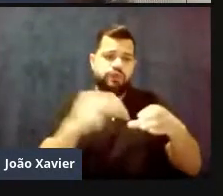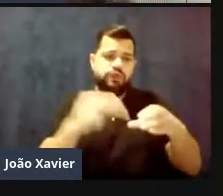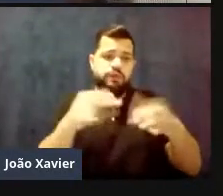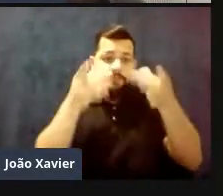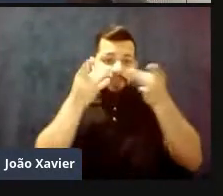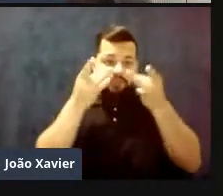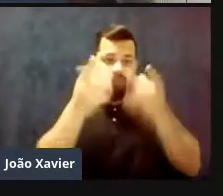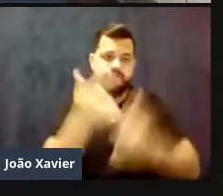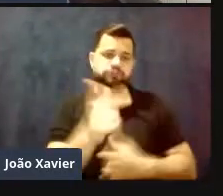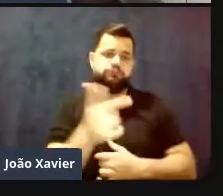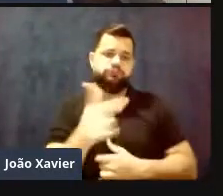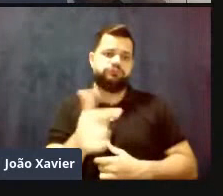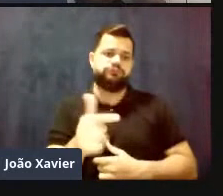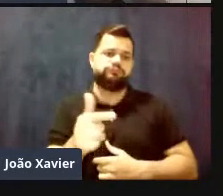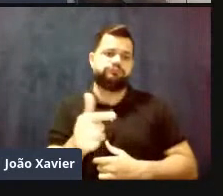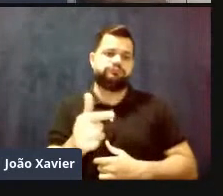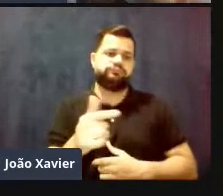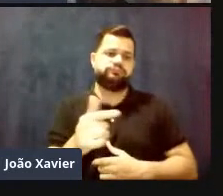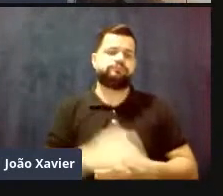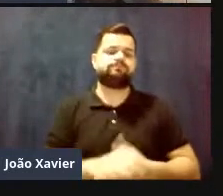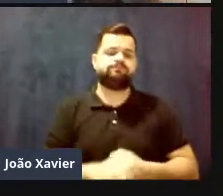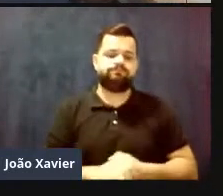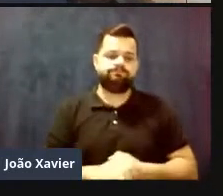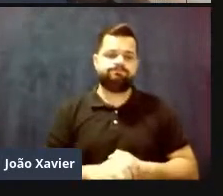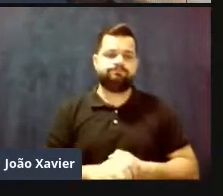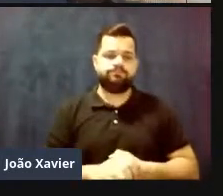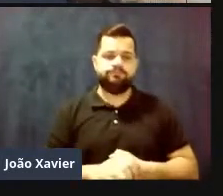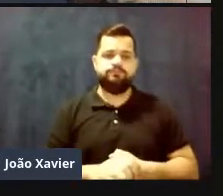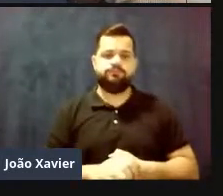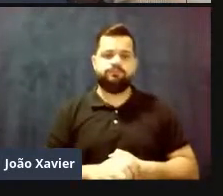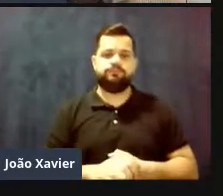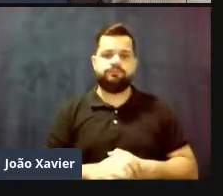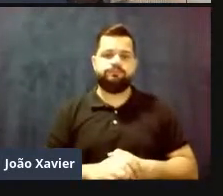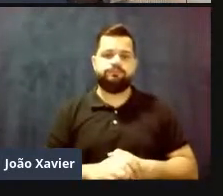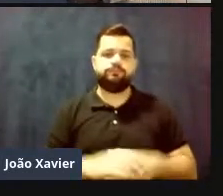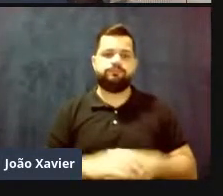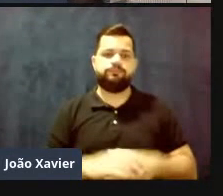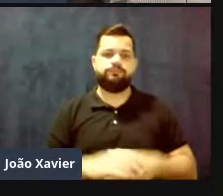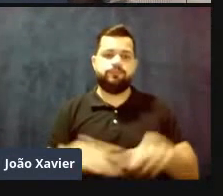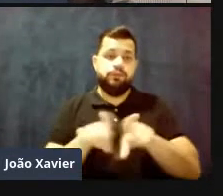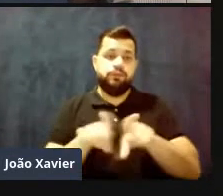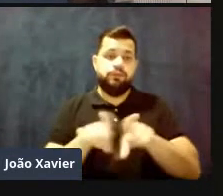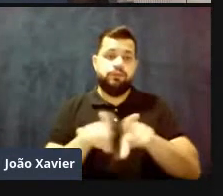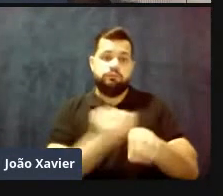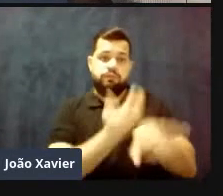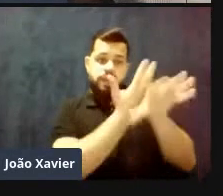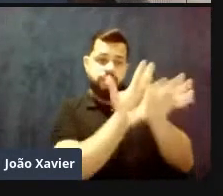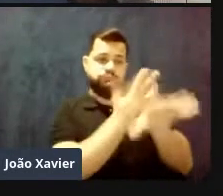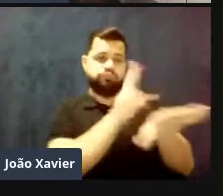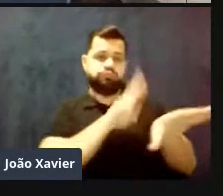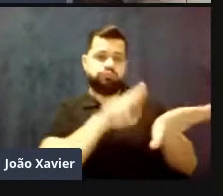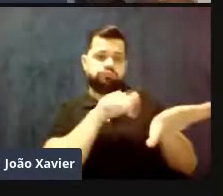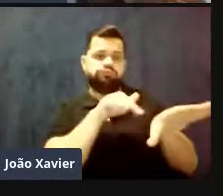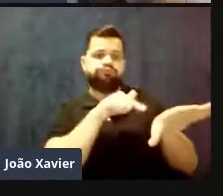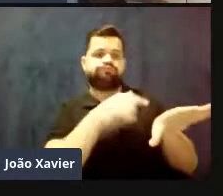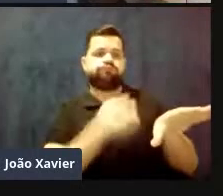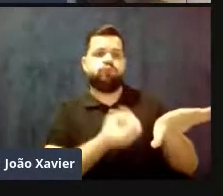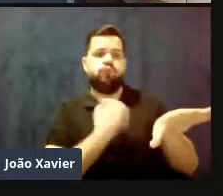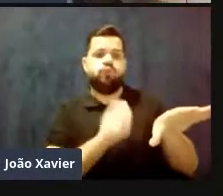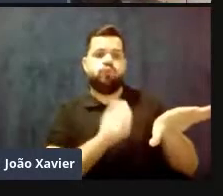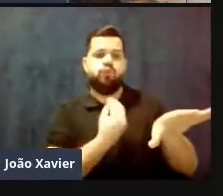isso fosse feito por inquérito telefônico, ou por passagem de plantão, ou à distância? Né? Foi nesse momento que a gente conseguiu entender que,